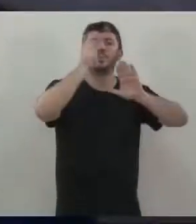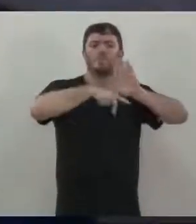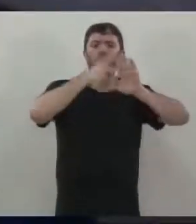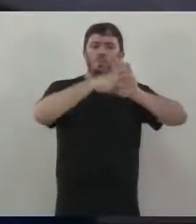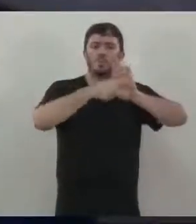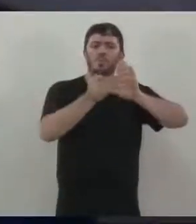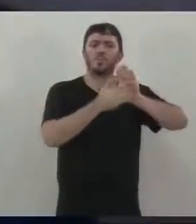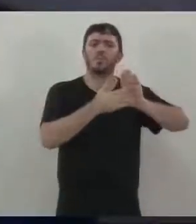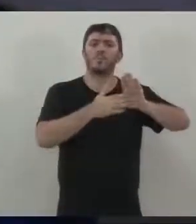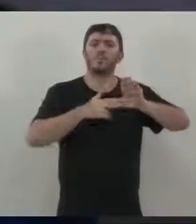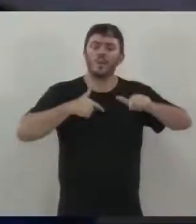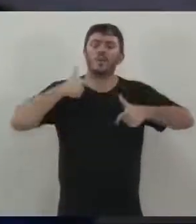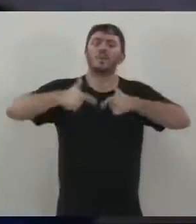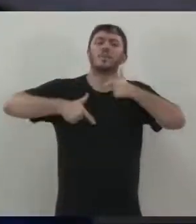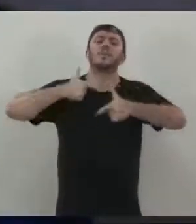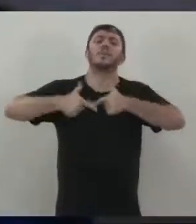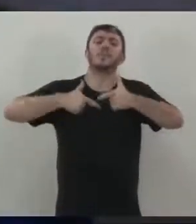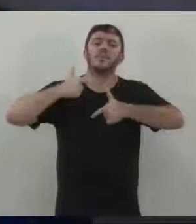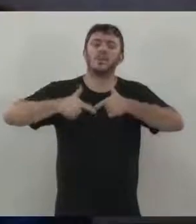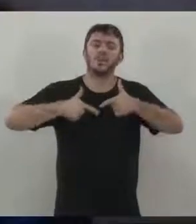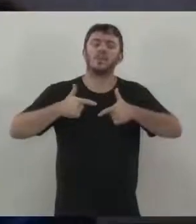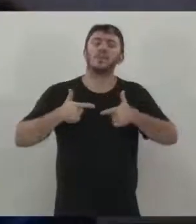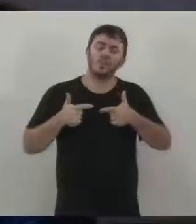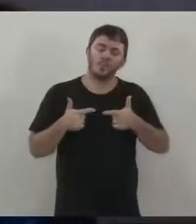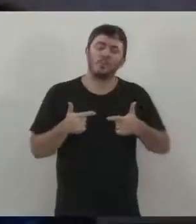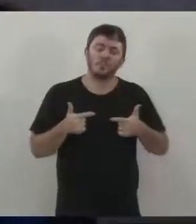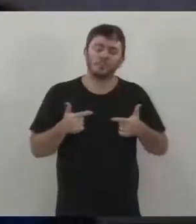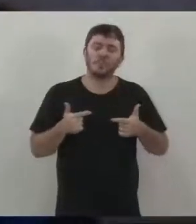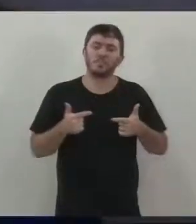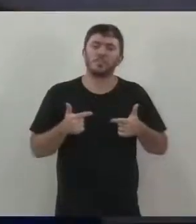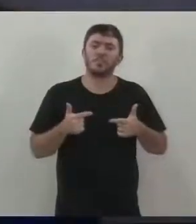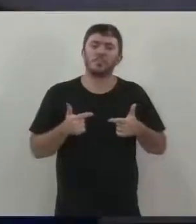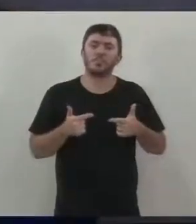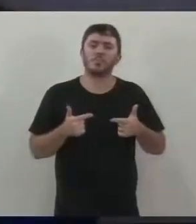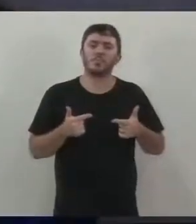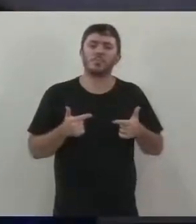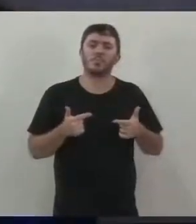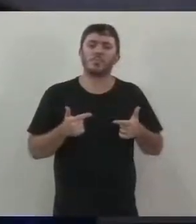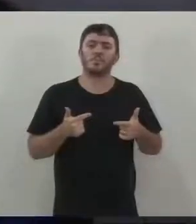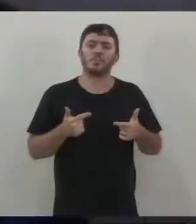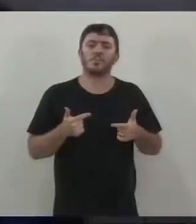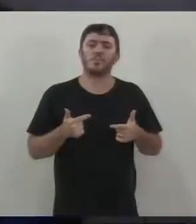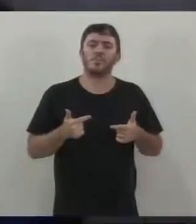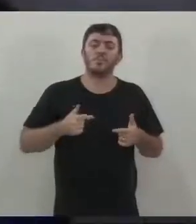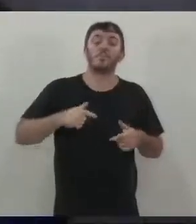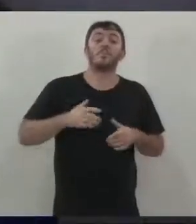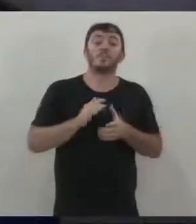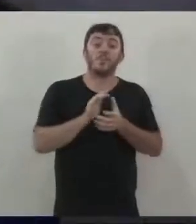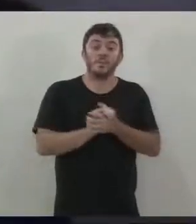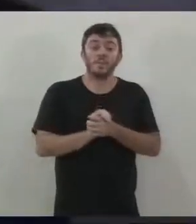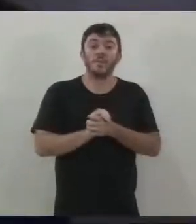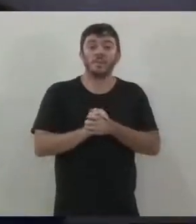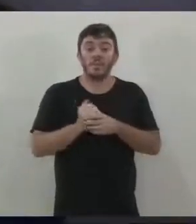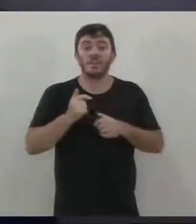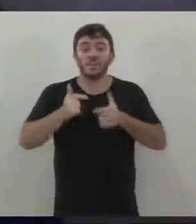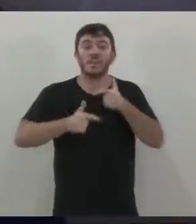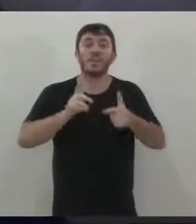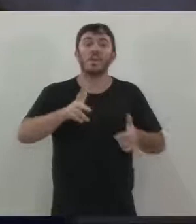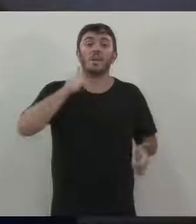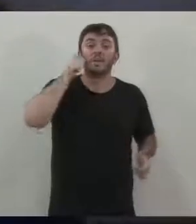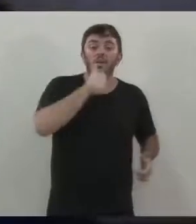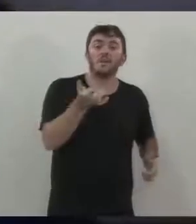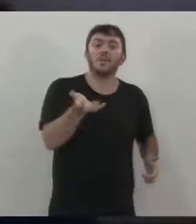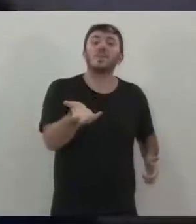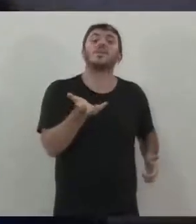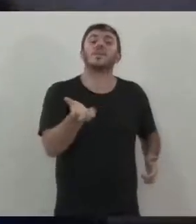um trabalho de formiguinha, muitas vezes, mas muitas vezes o que essas mulheres, em especial essas mulheres querem, né, é ter